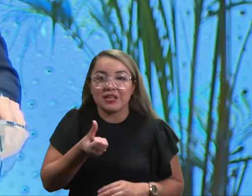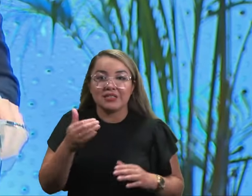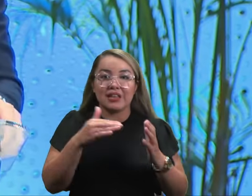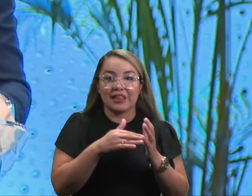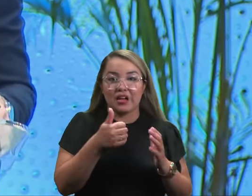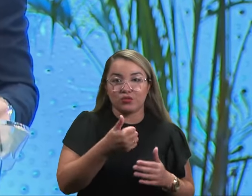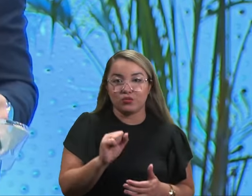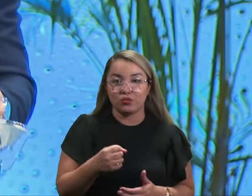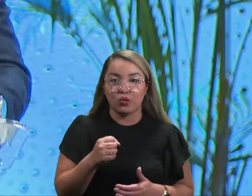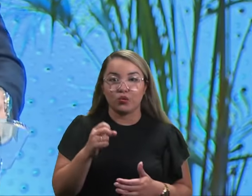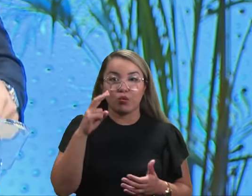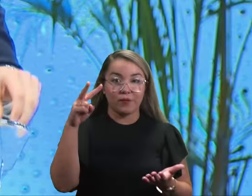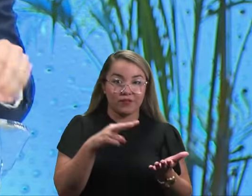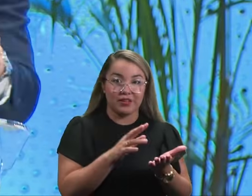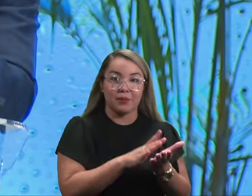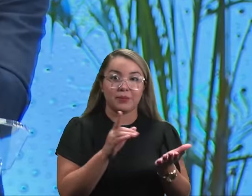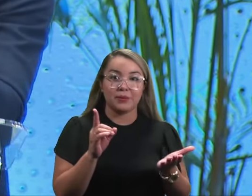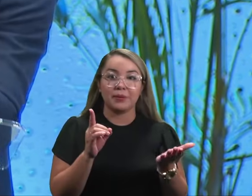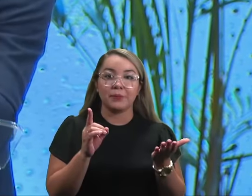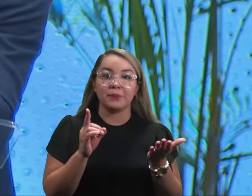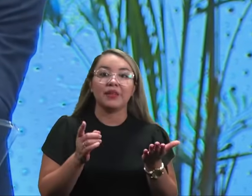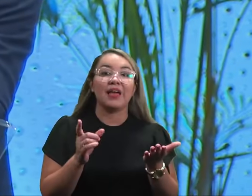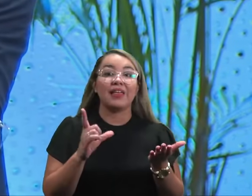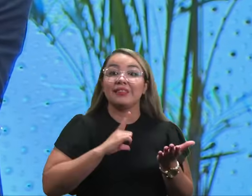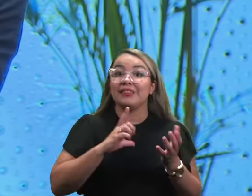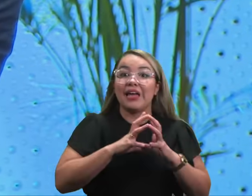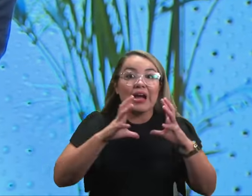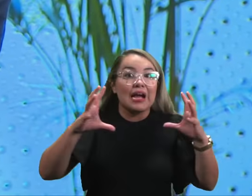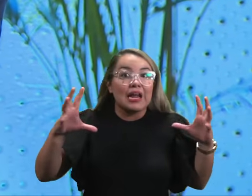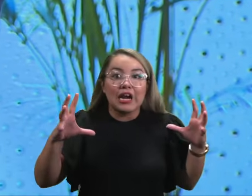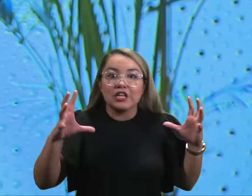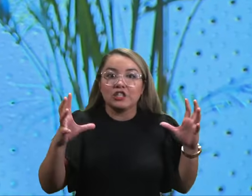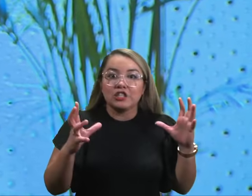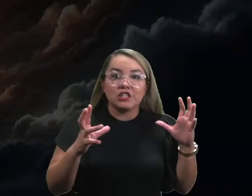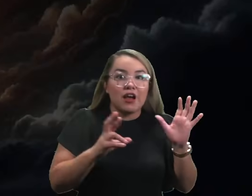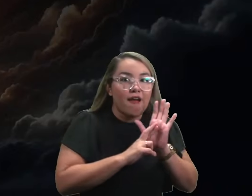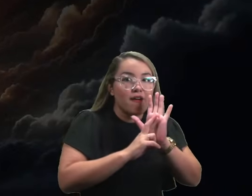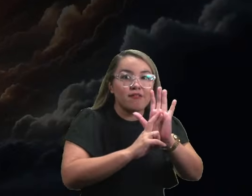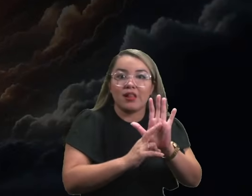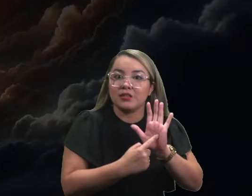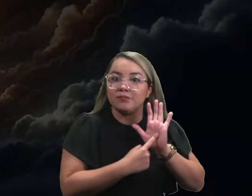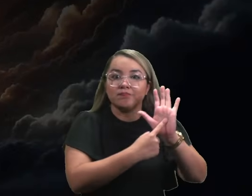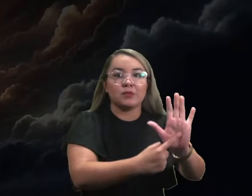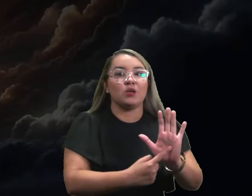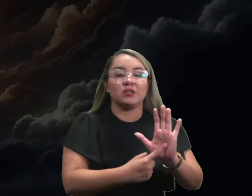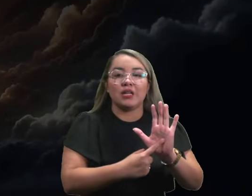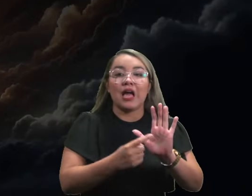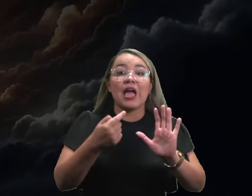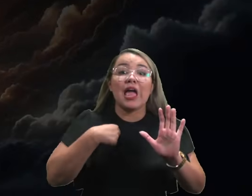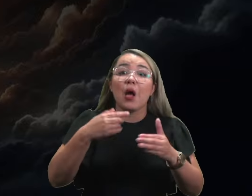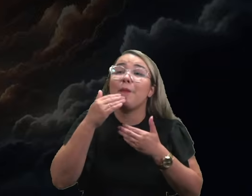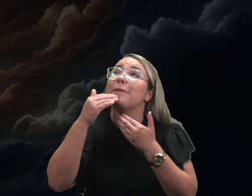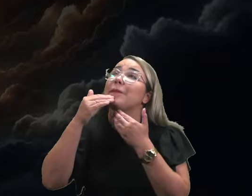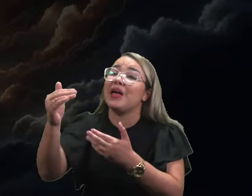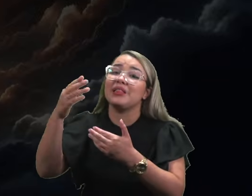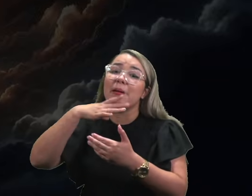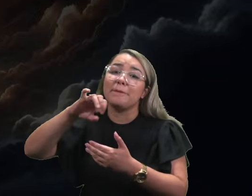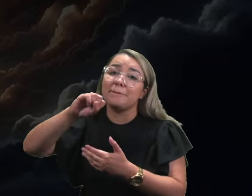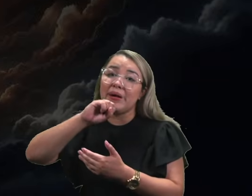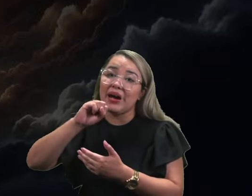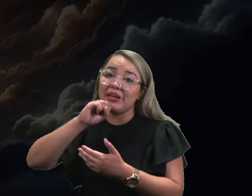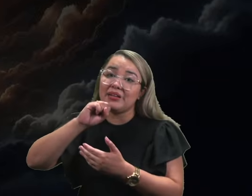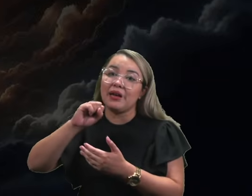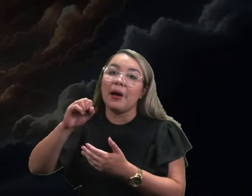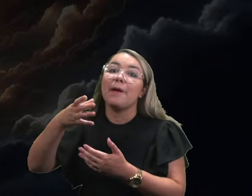teus olhos à Bíblia. E aqui está a grande revelação de Deus para nós. Eu rogarei ao Pai e Ele vos dará outro